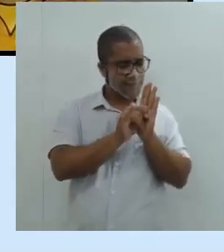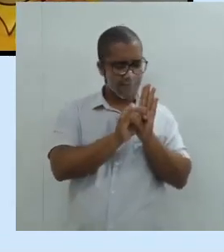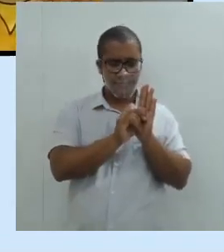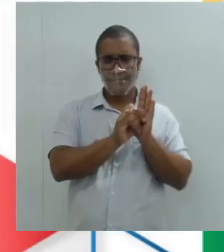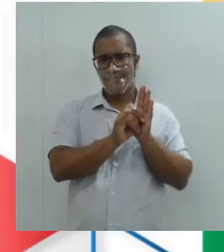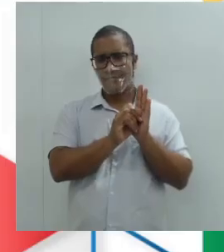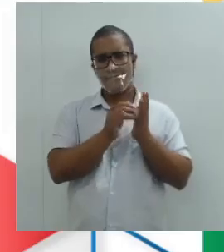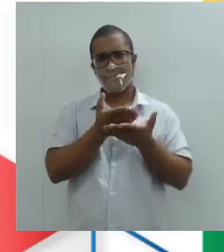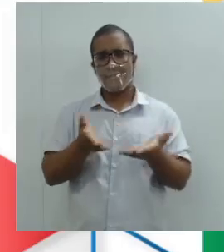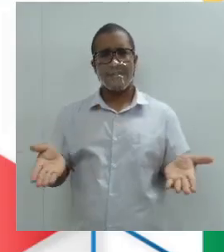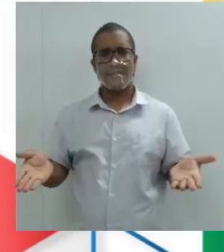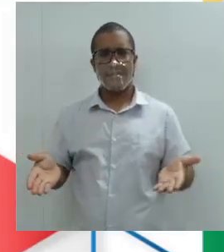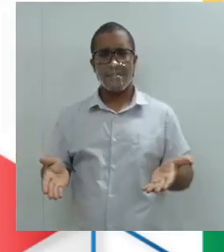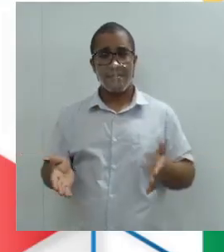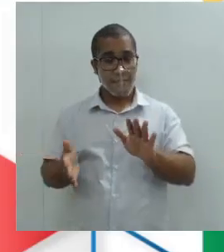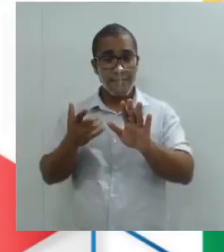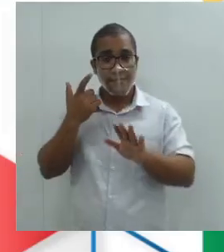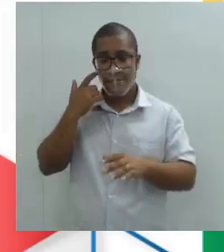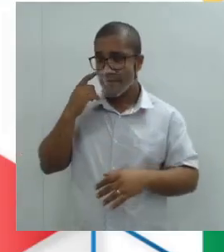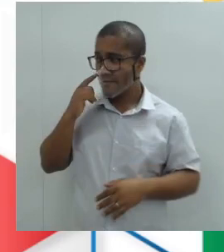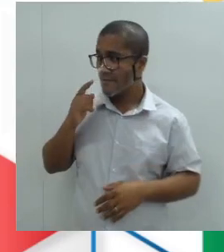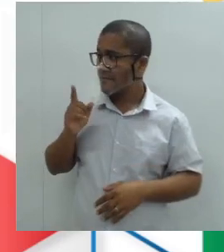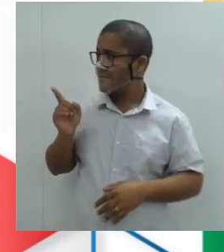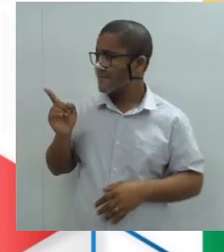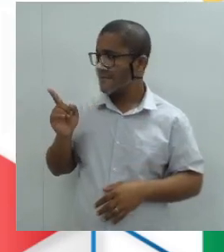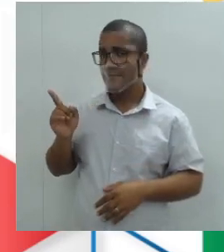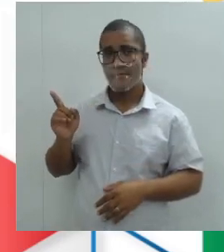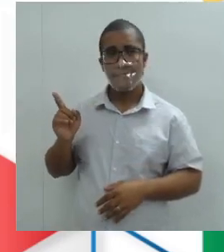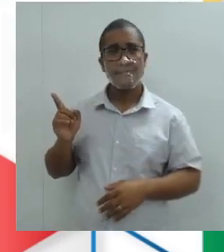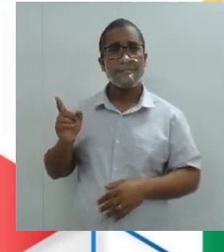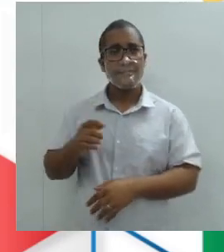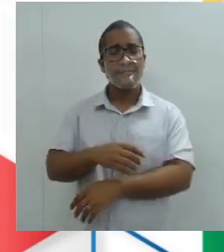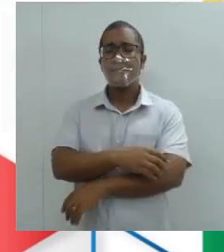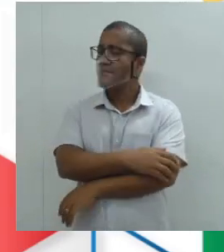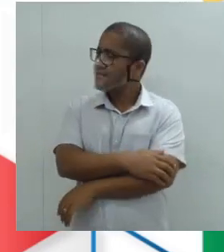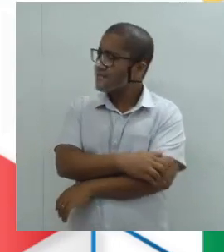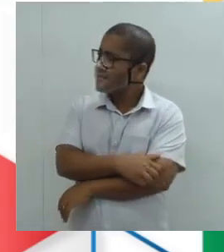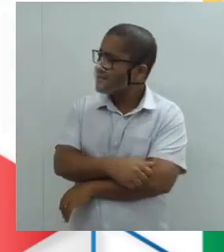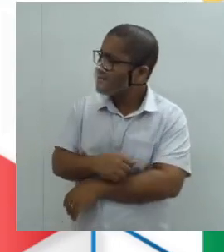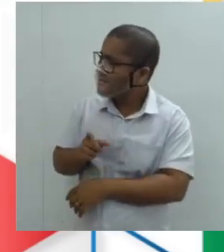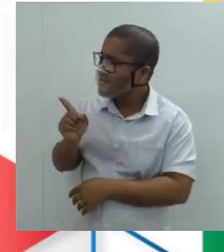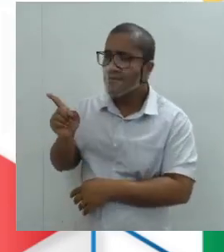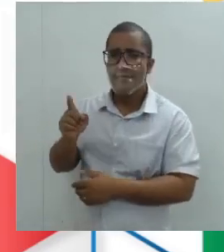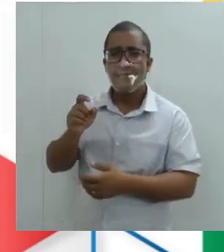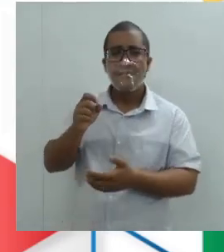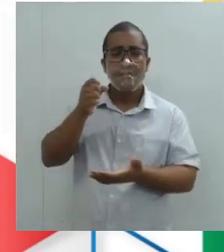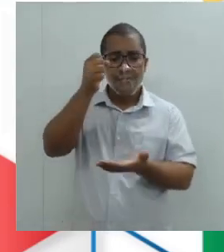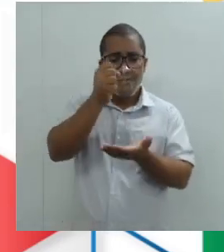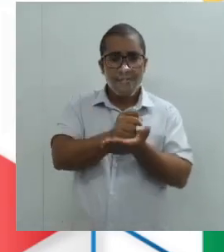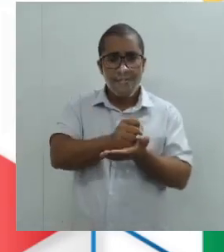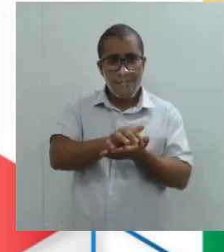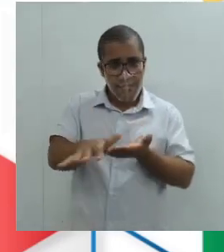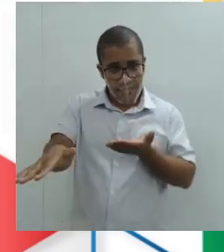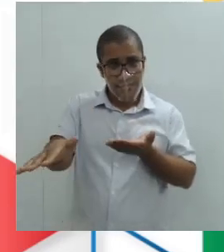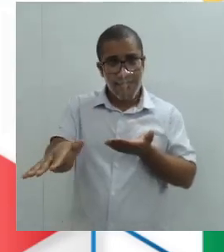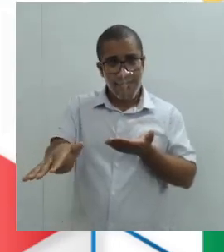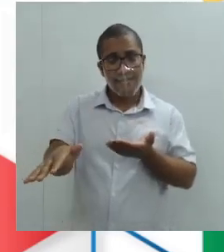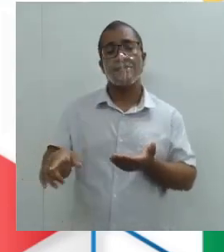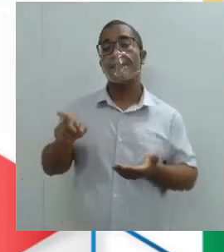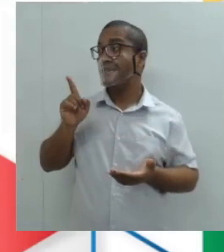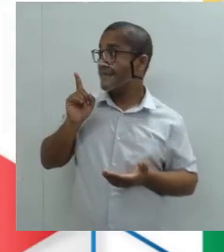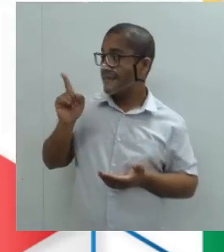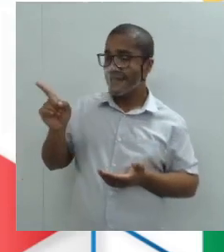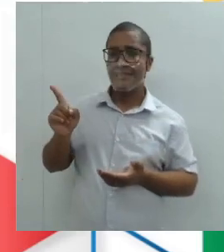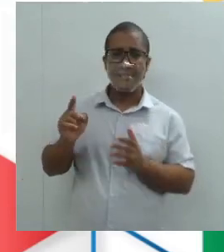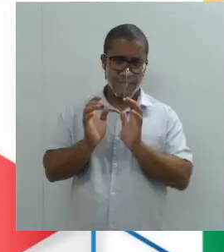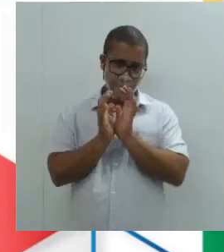tá bom? Olha aí, um exemplo de patrimônio material na sua tela. A gente está vendo aí o Marco Zero do Recife, aqui na nossa